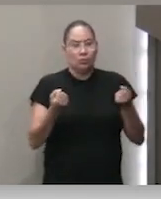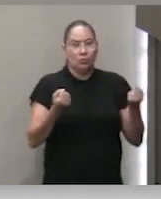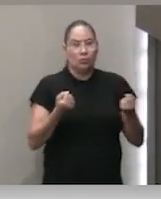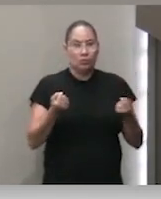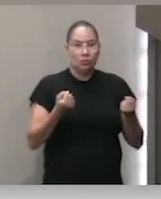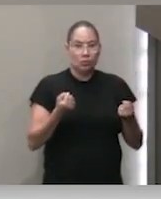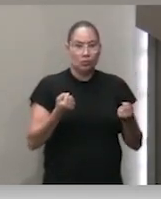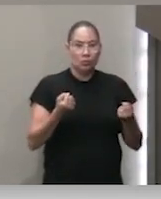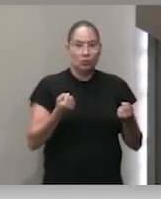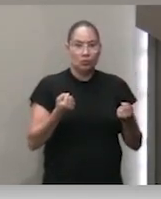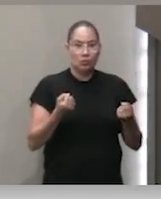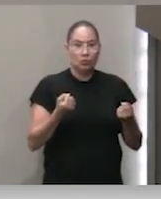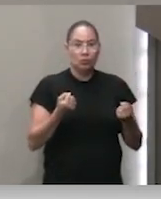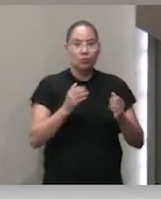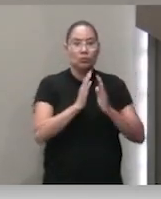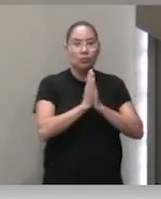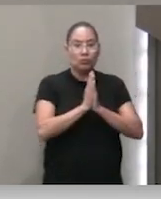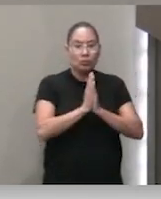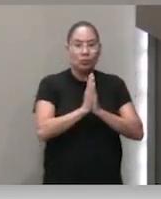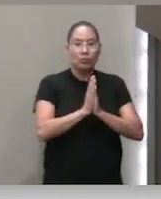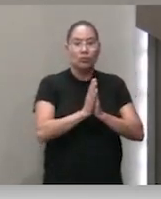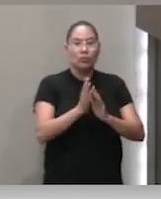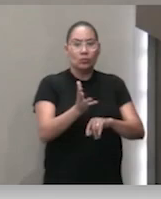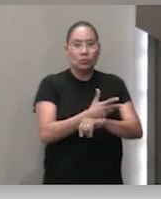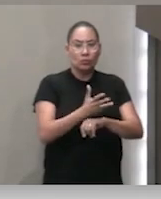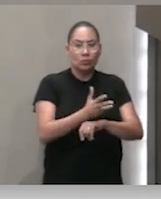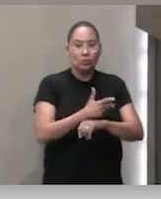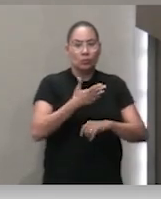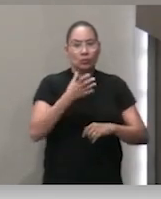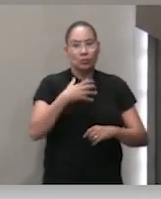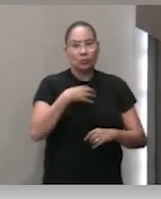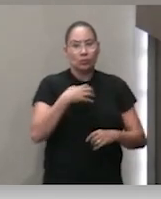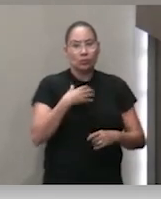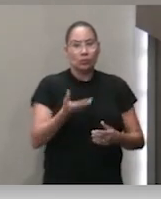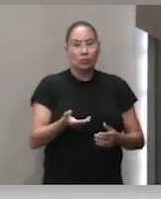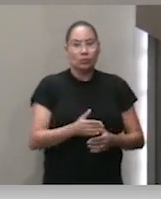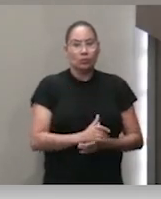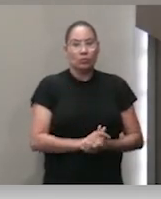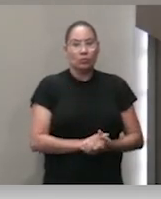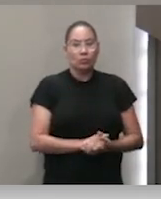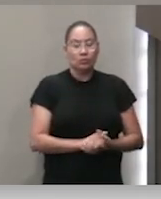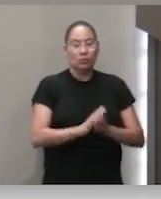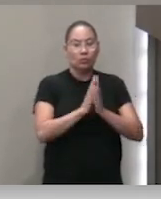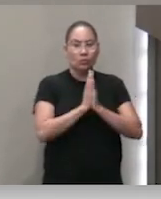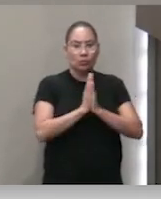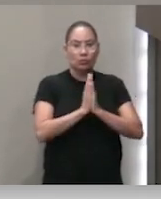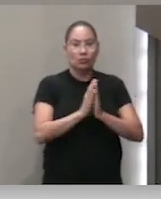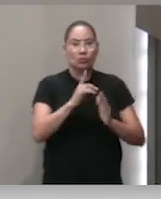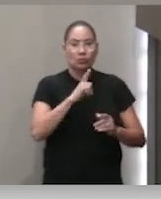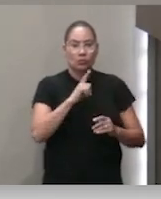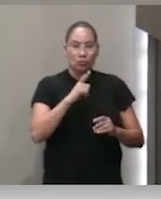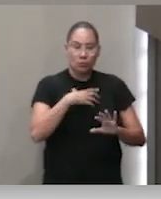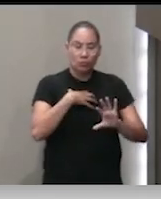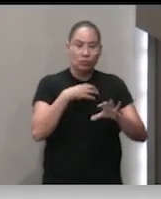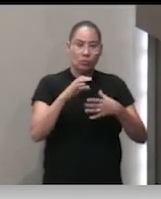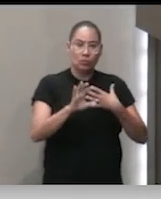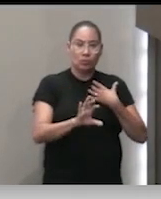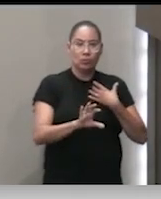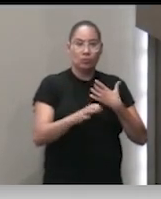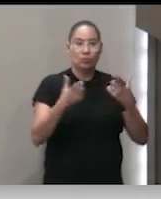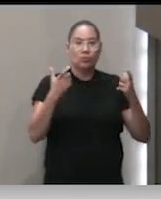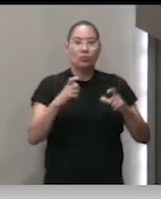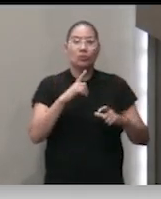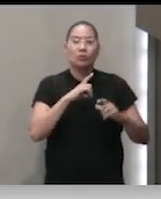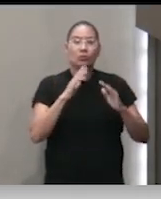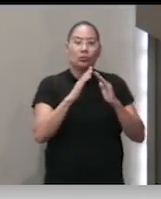que não passem em alta velocidade dessa forma, gente. Pelo amor de Deus, tenham consideração. Aonde